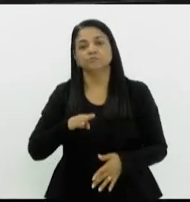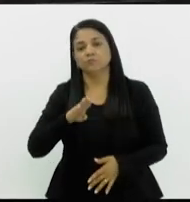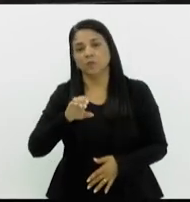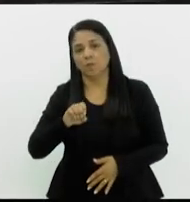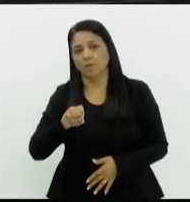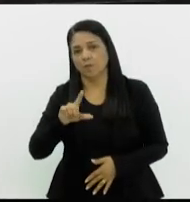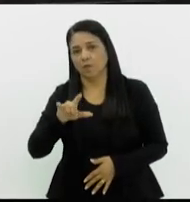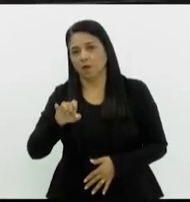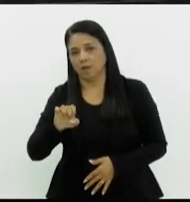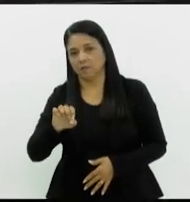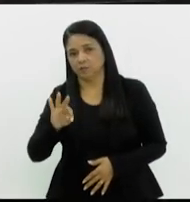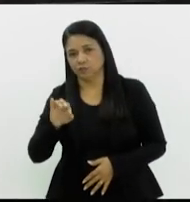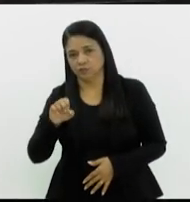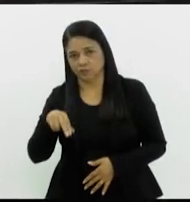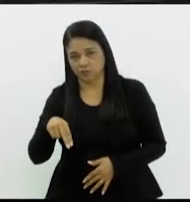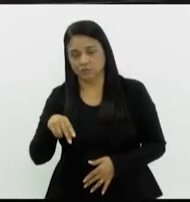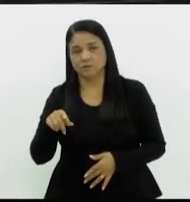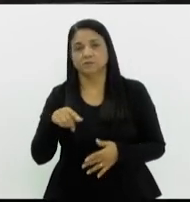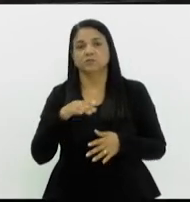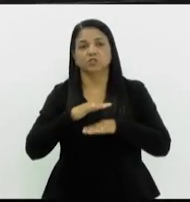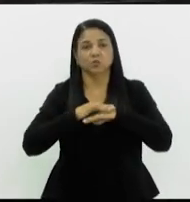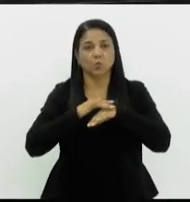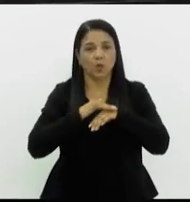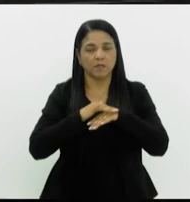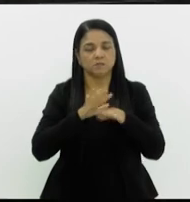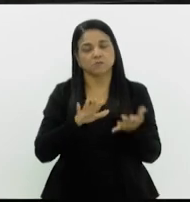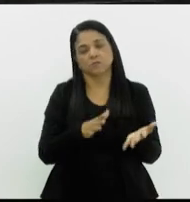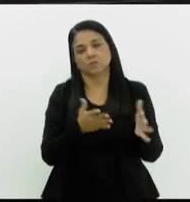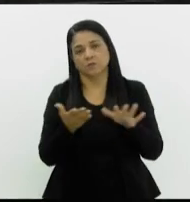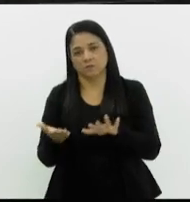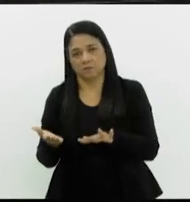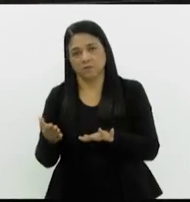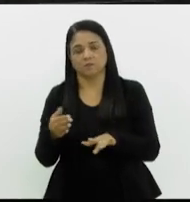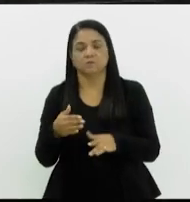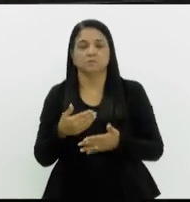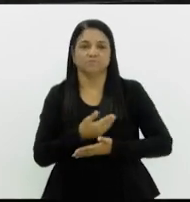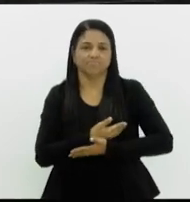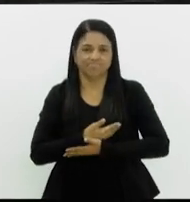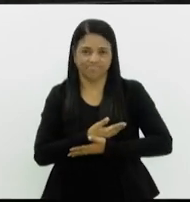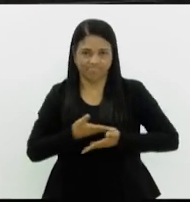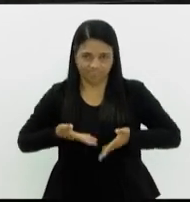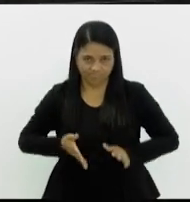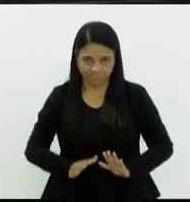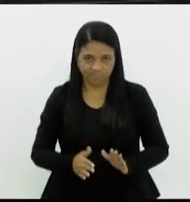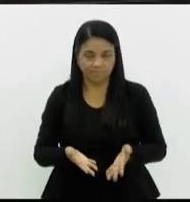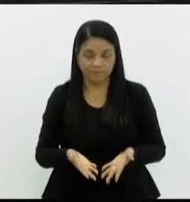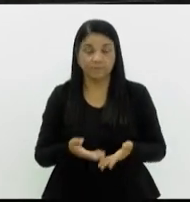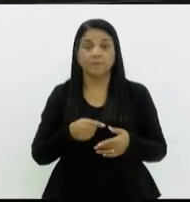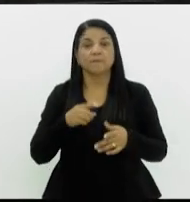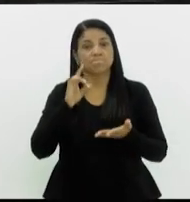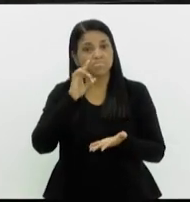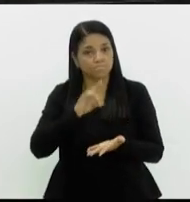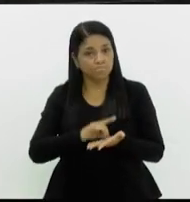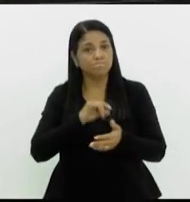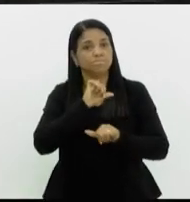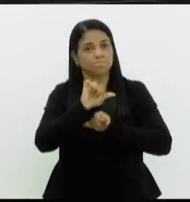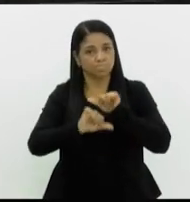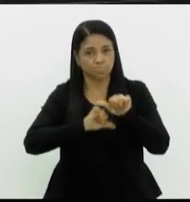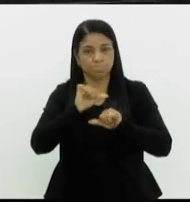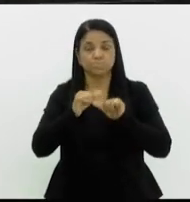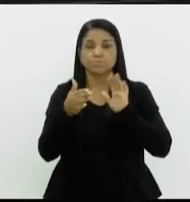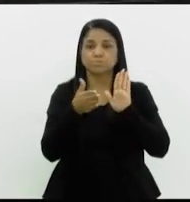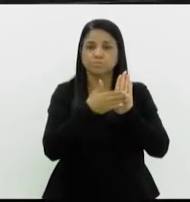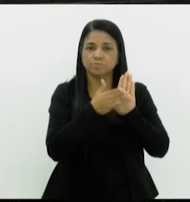Epidemiológico sobre Mortalidade Materna no Rio de Janeiro. Essa é a realidade, precisa ser mudada com